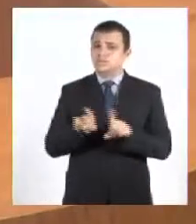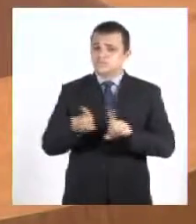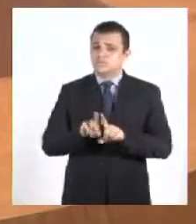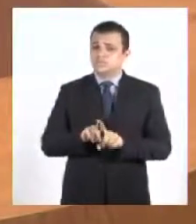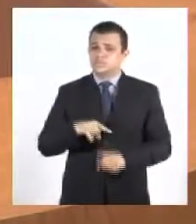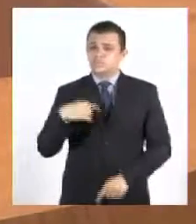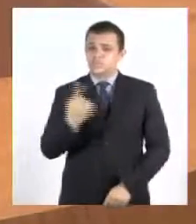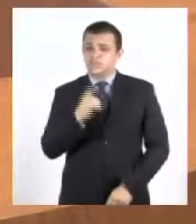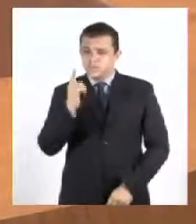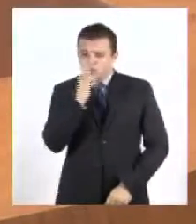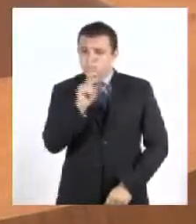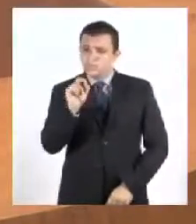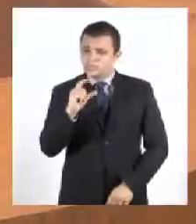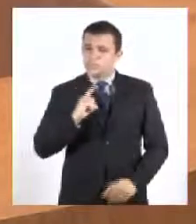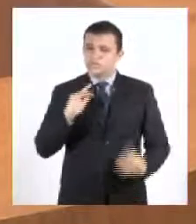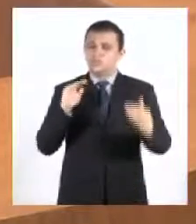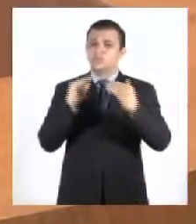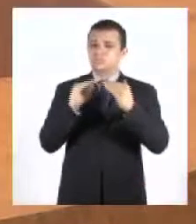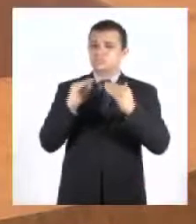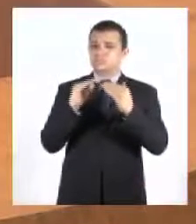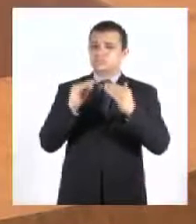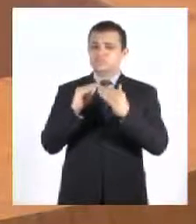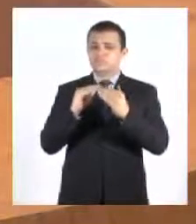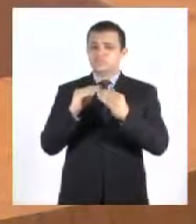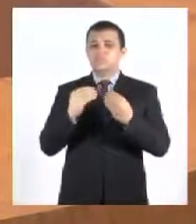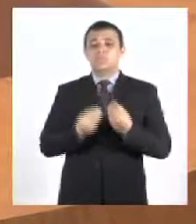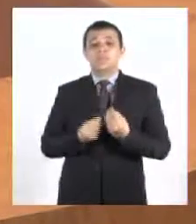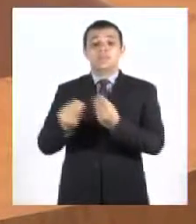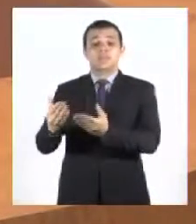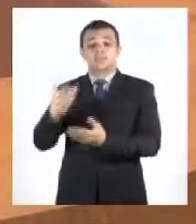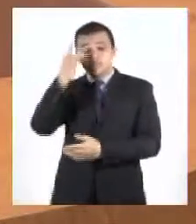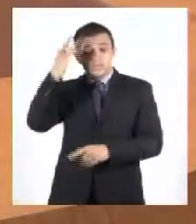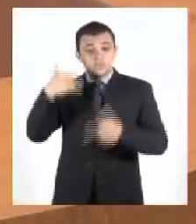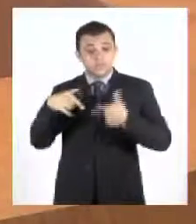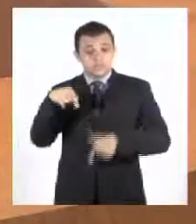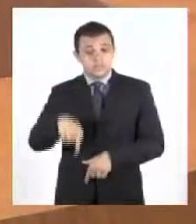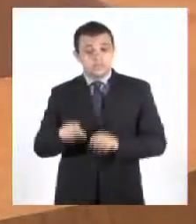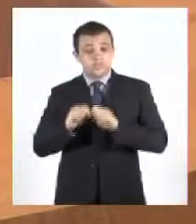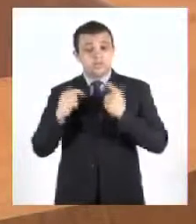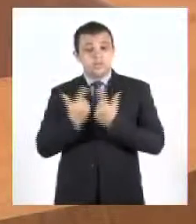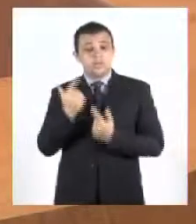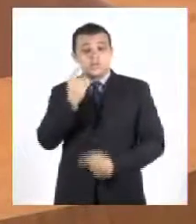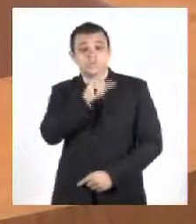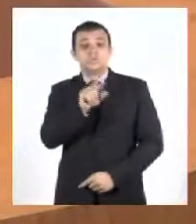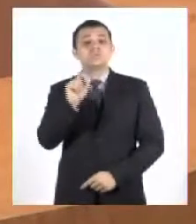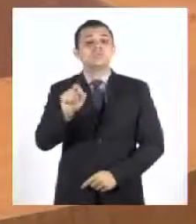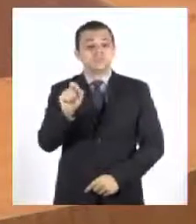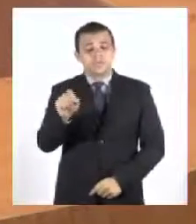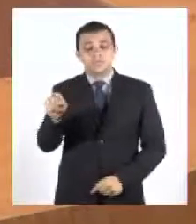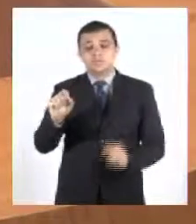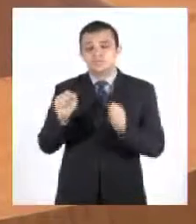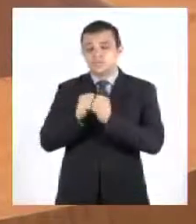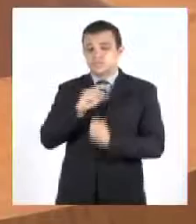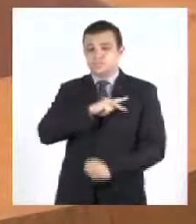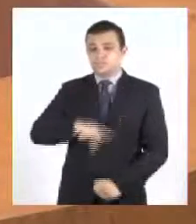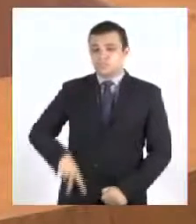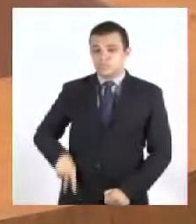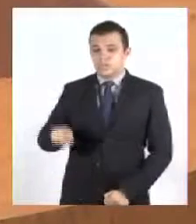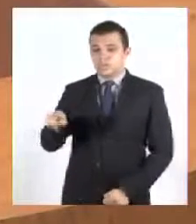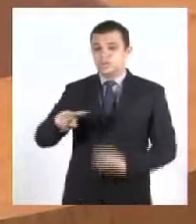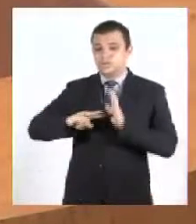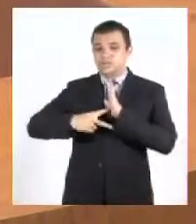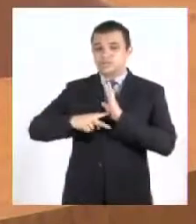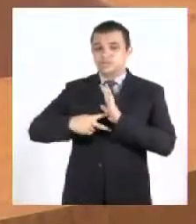forma brilhante como foi concedido aos trabalhadores da casa, através do seu presidente, o Noleto, o Cid